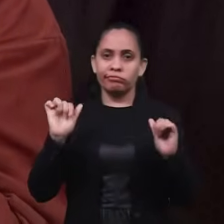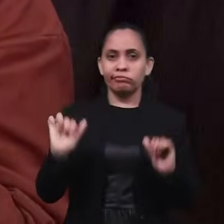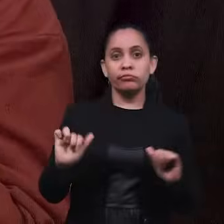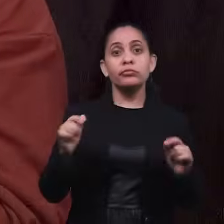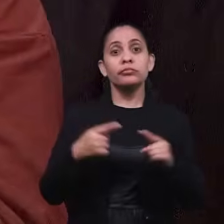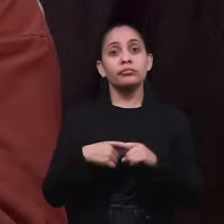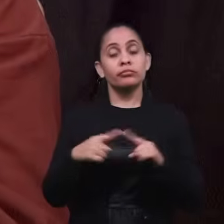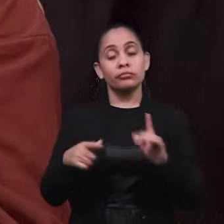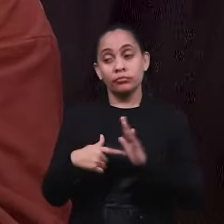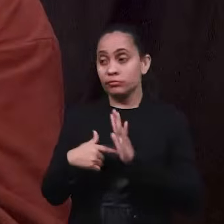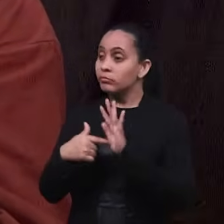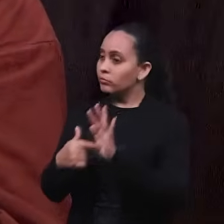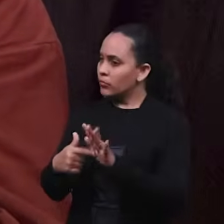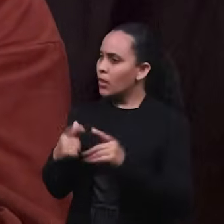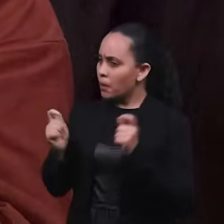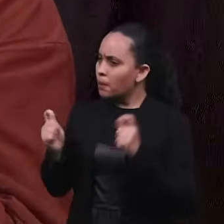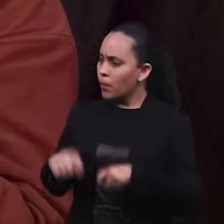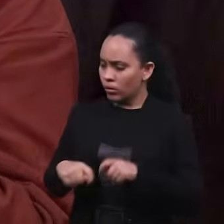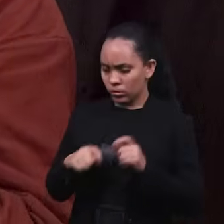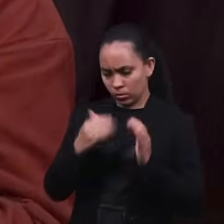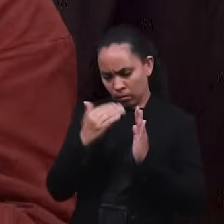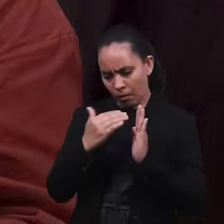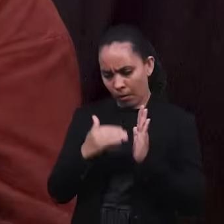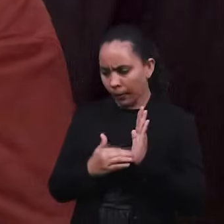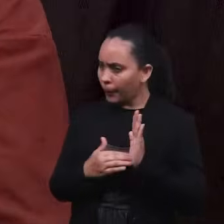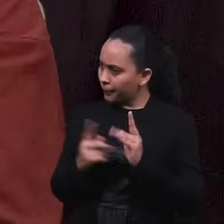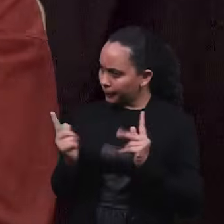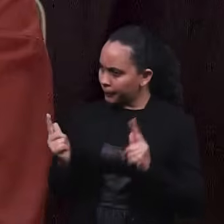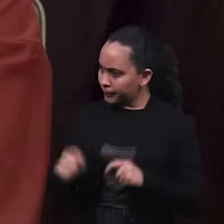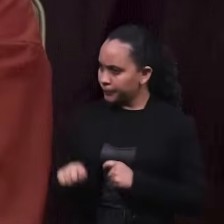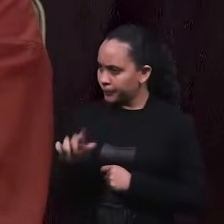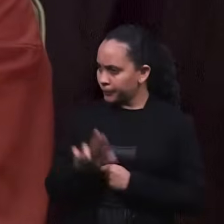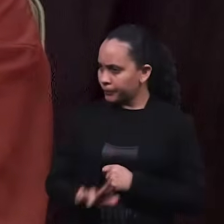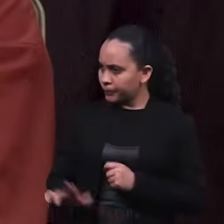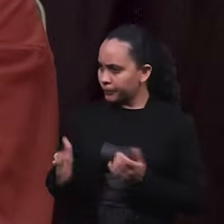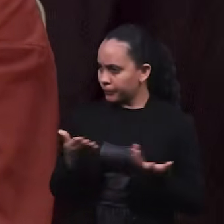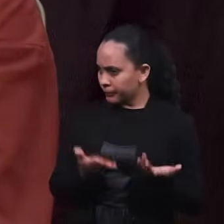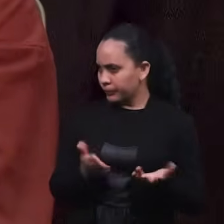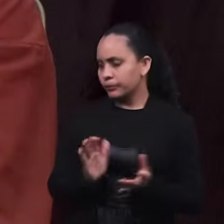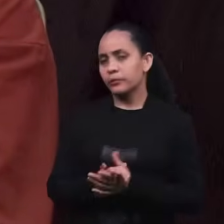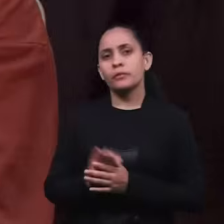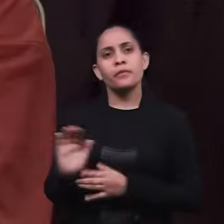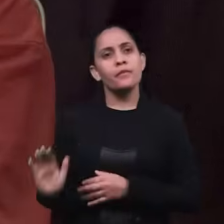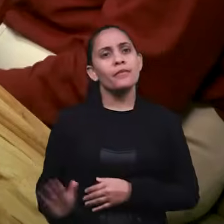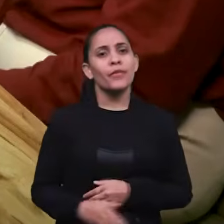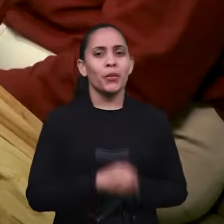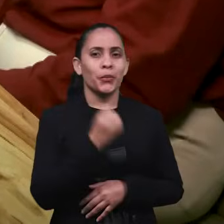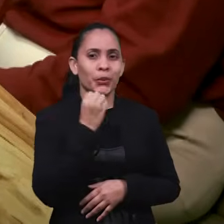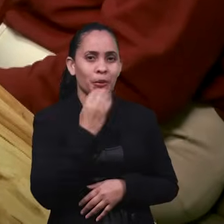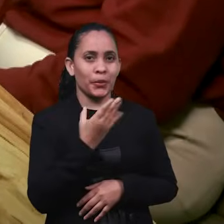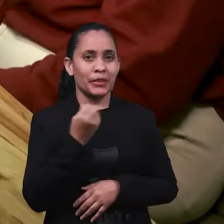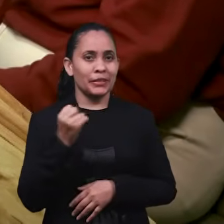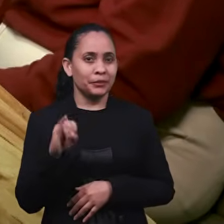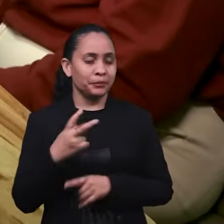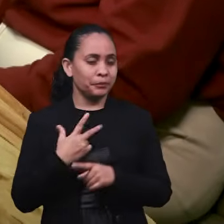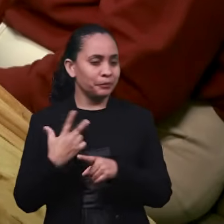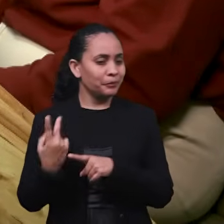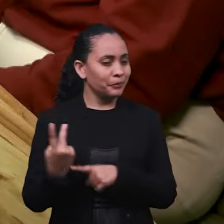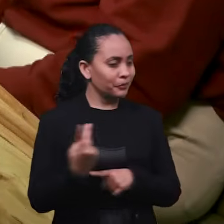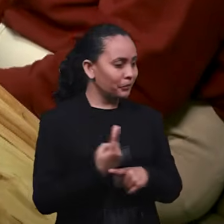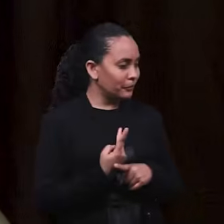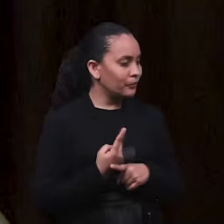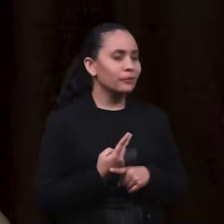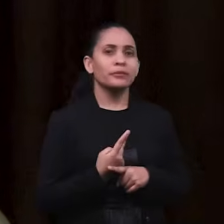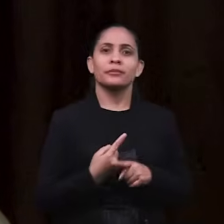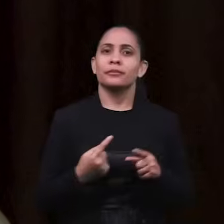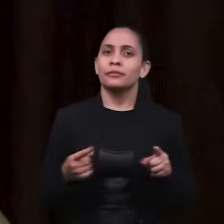nutricionista, mostre para ele a composição nutricional e veja se você pode realmente consumir a kombucha. Muito bom. E também procure se